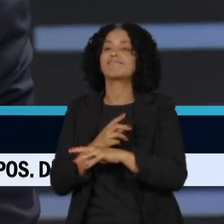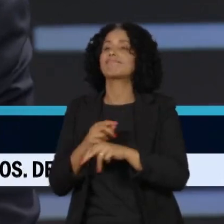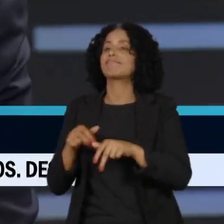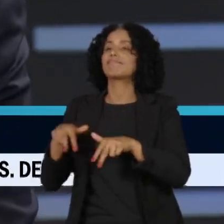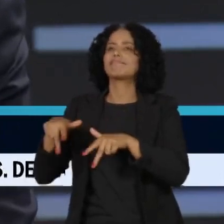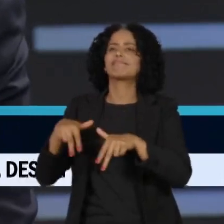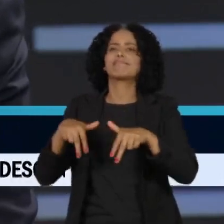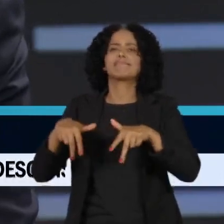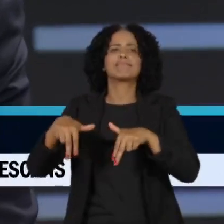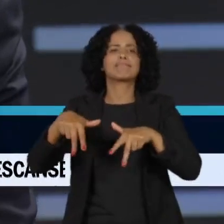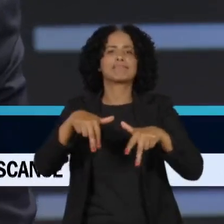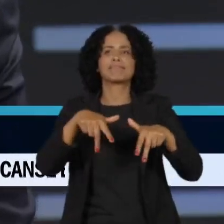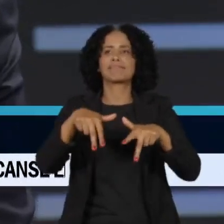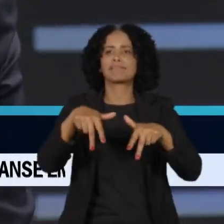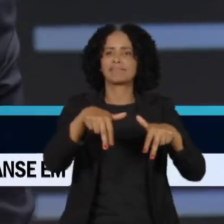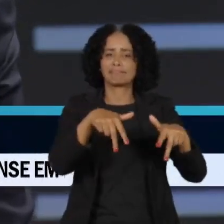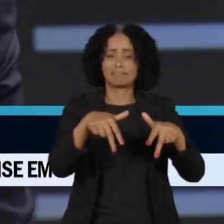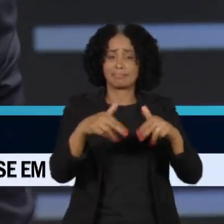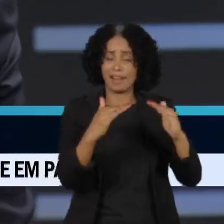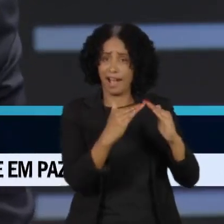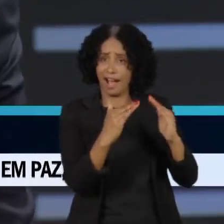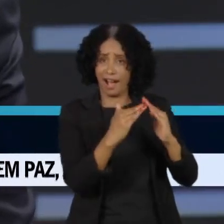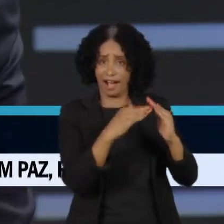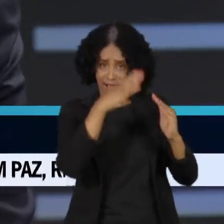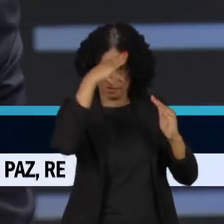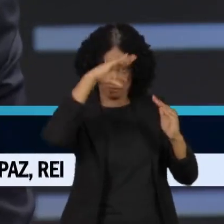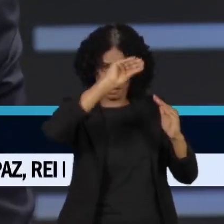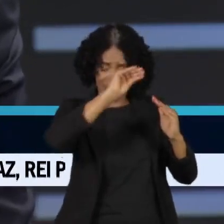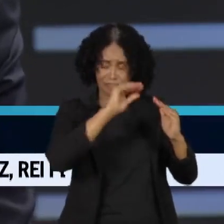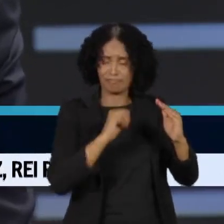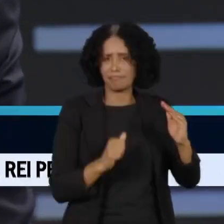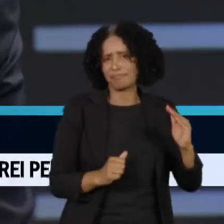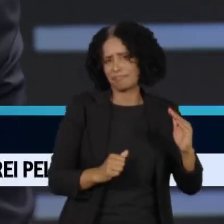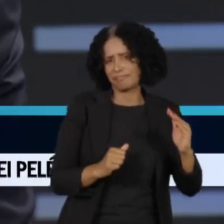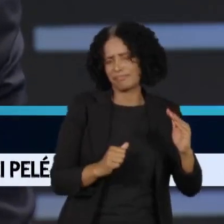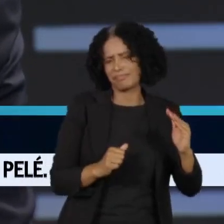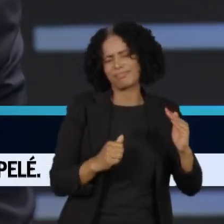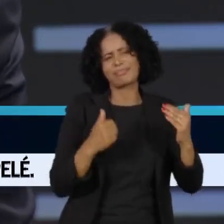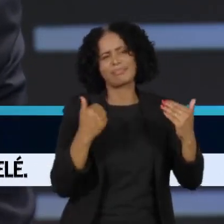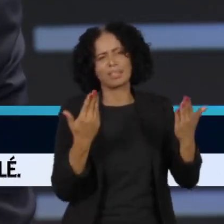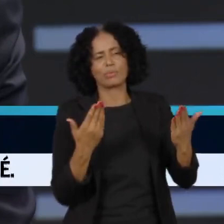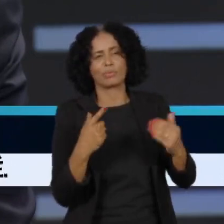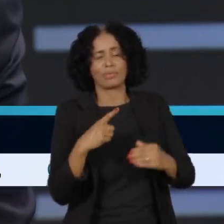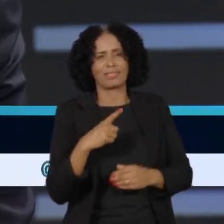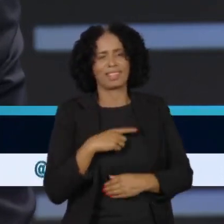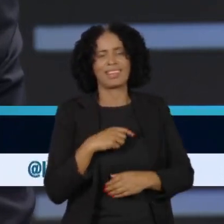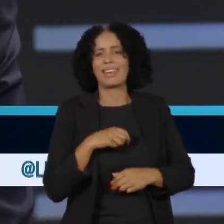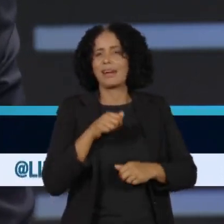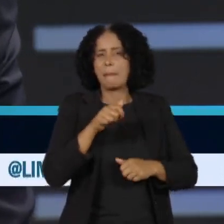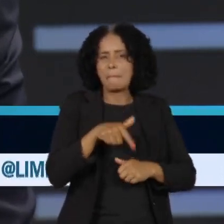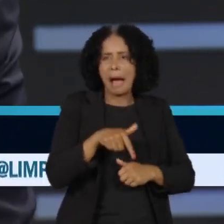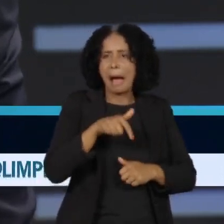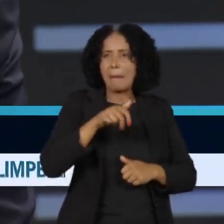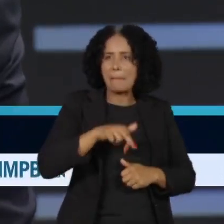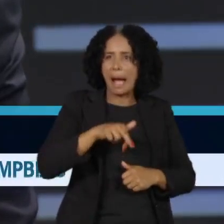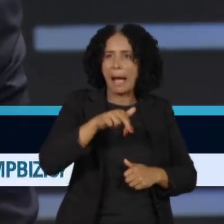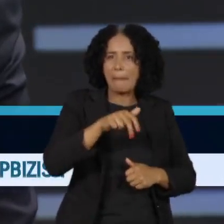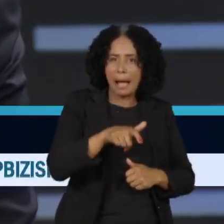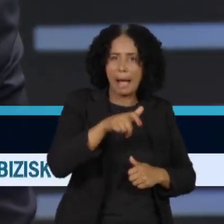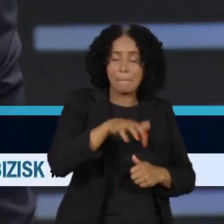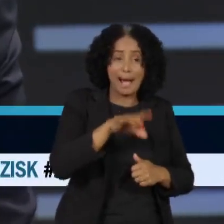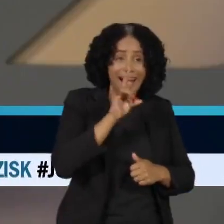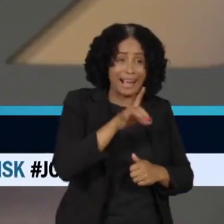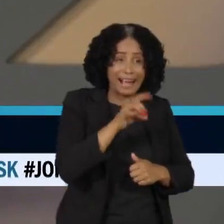até a casa, o hotel onde o Pelé morava. O Robert diz o seguinte: a cada 10 passos alguém pedia autógrafo. Sempre para ele. Eu não